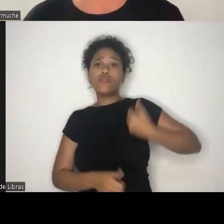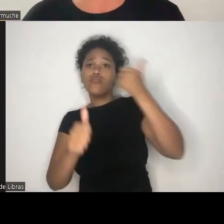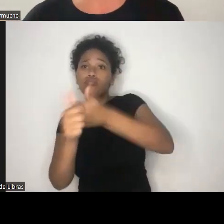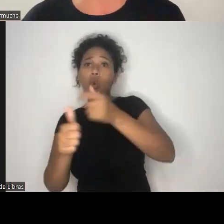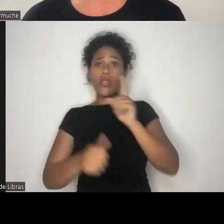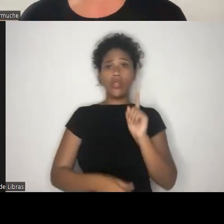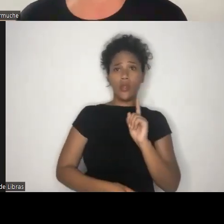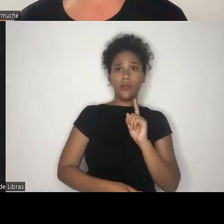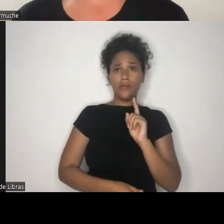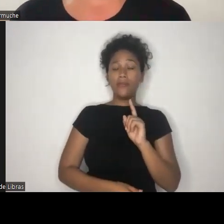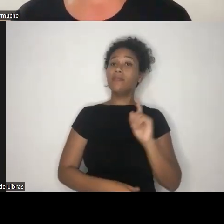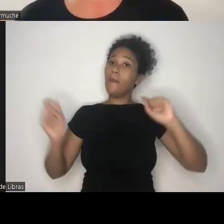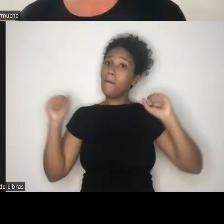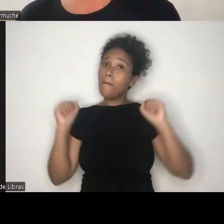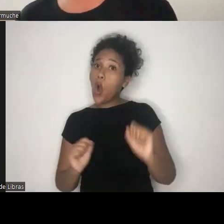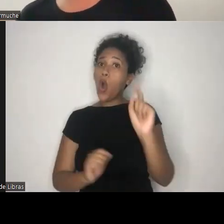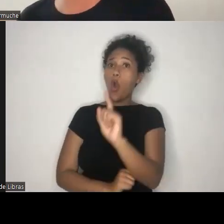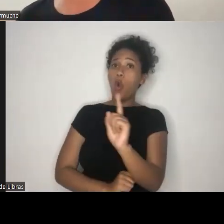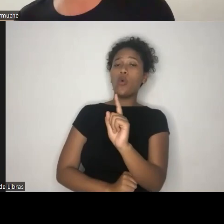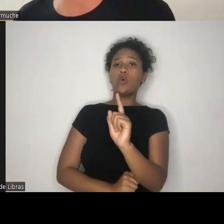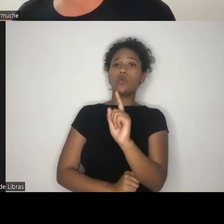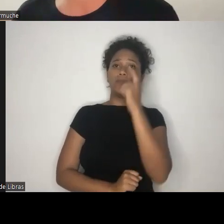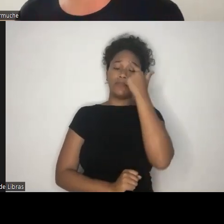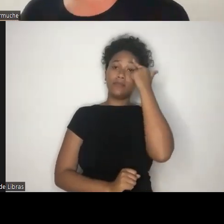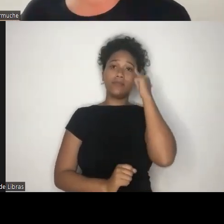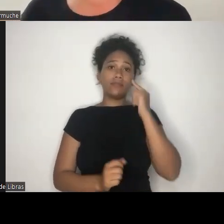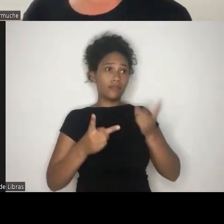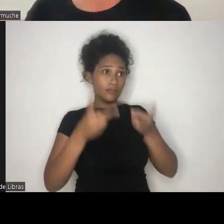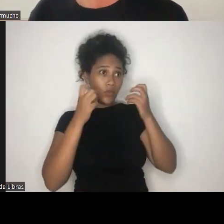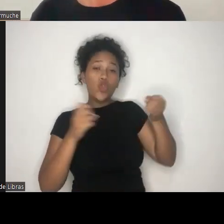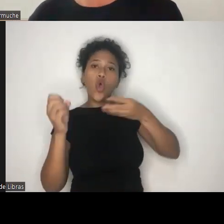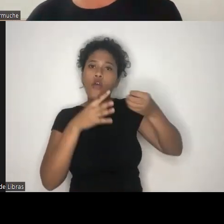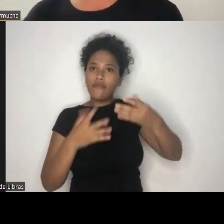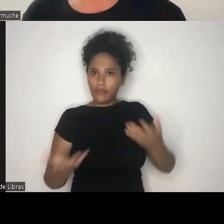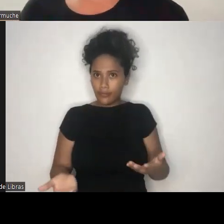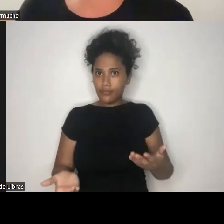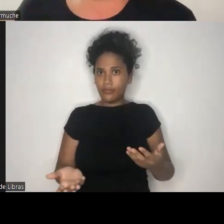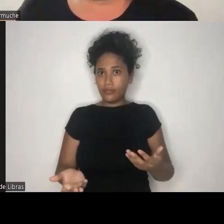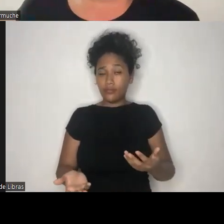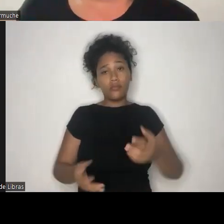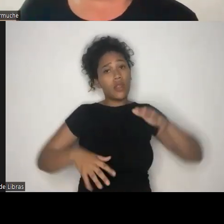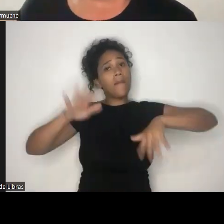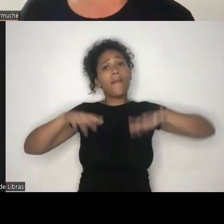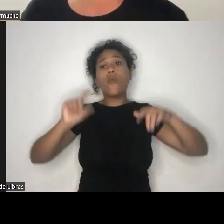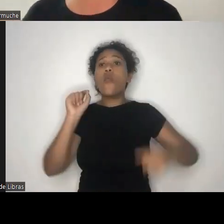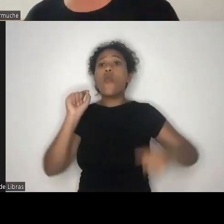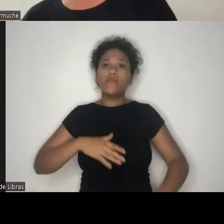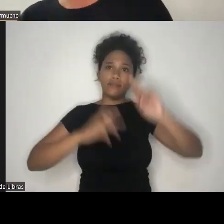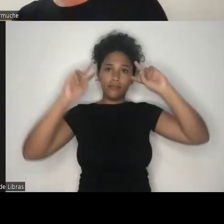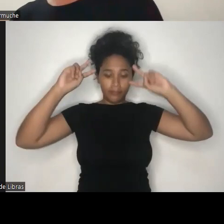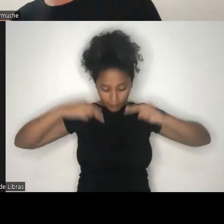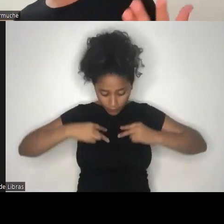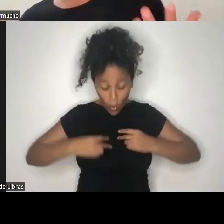elas podem ou não gerar percepções novas da realidade tudo depende do autoconhecimento então